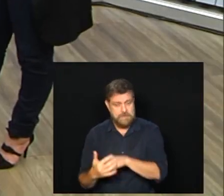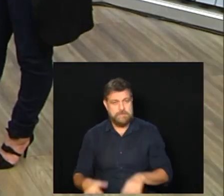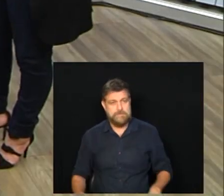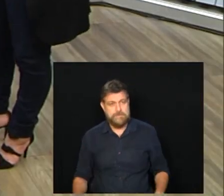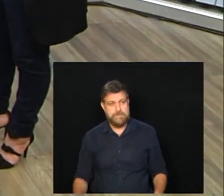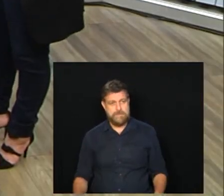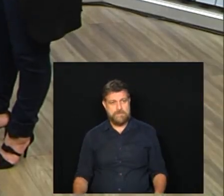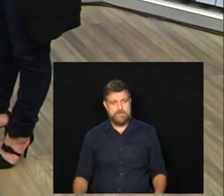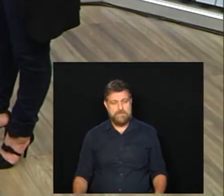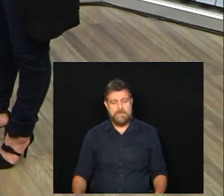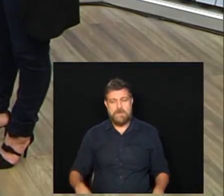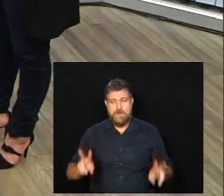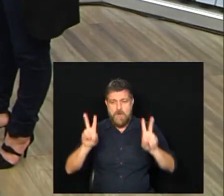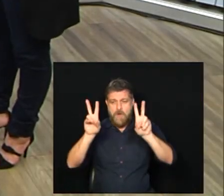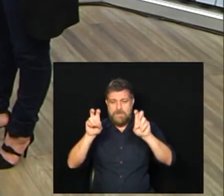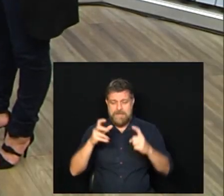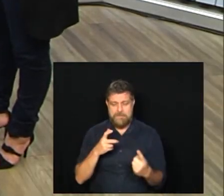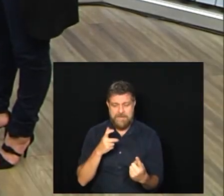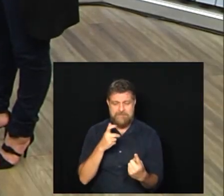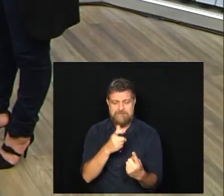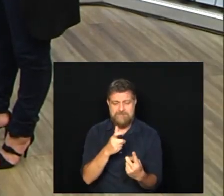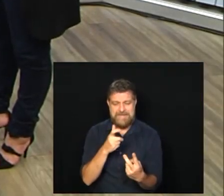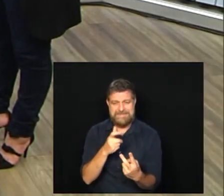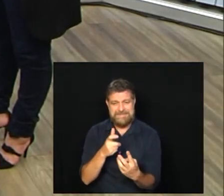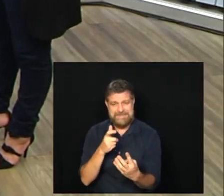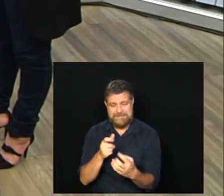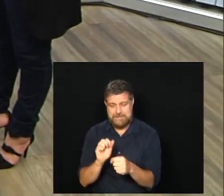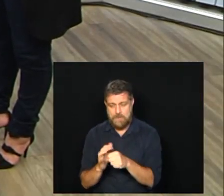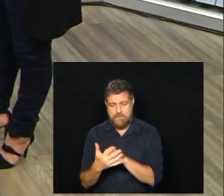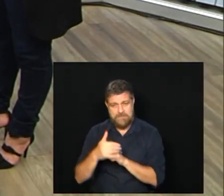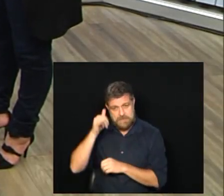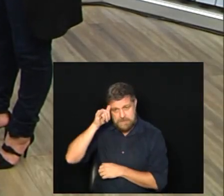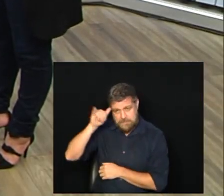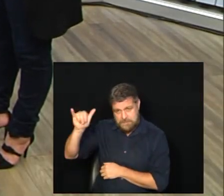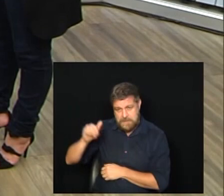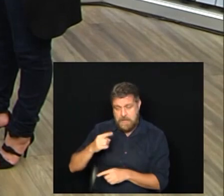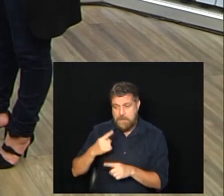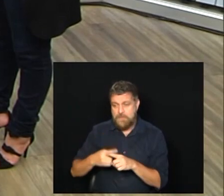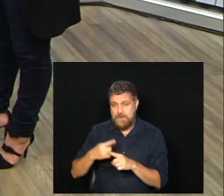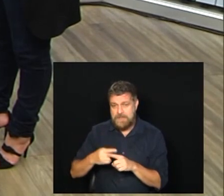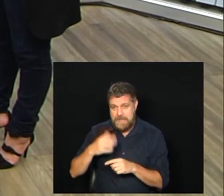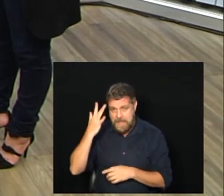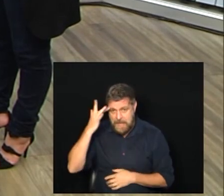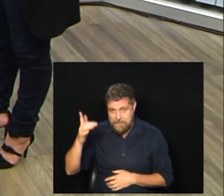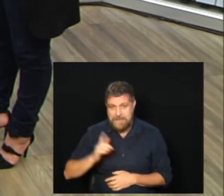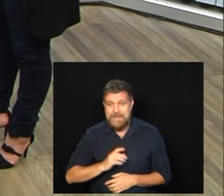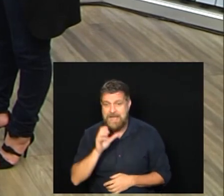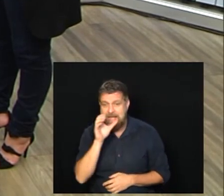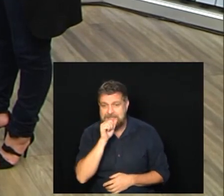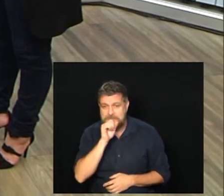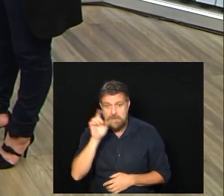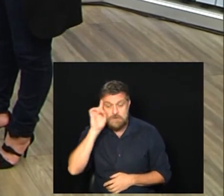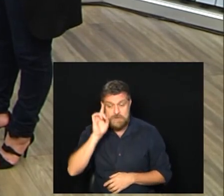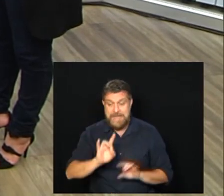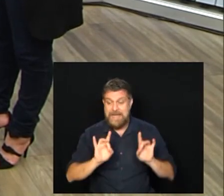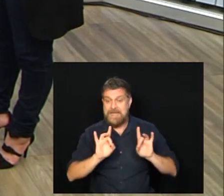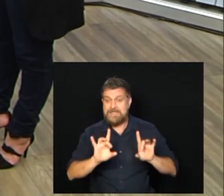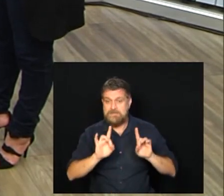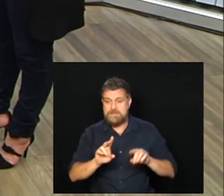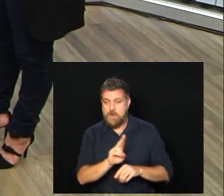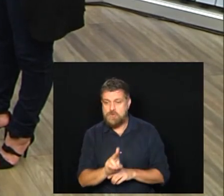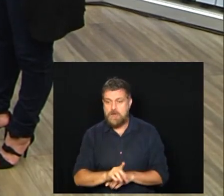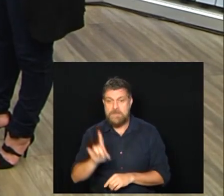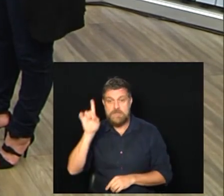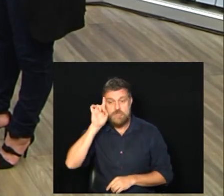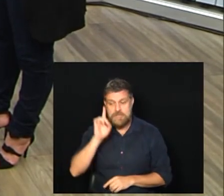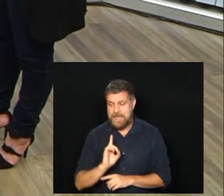fala sobre vacinação contra a Covid-19, até porque amanhã, no sábado, é mais um dia D. Isso, nós